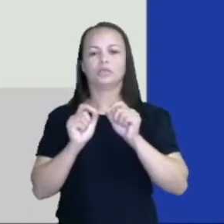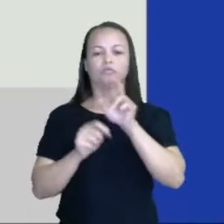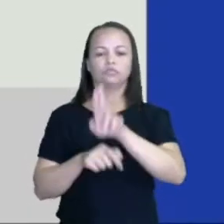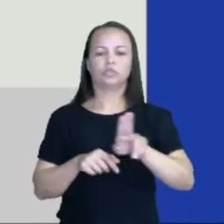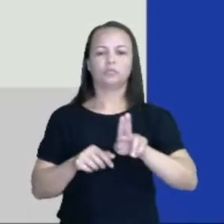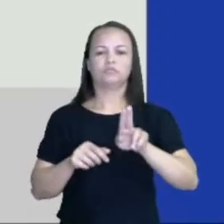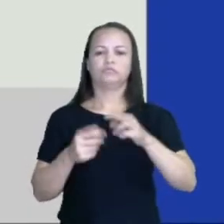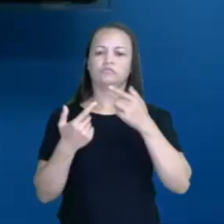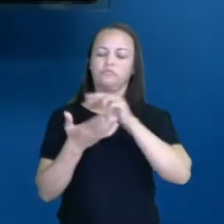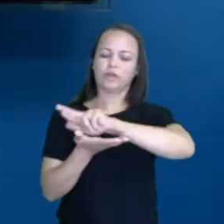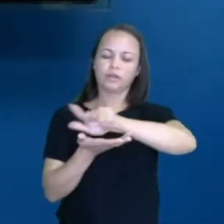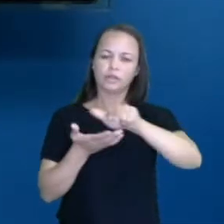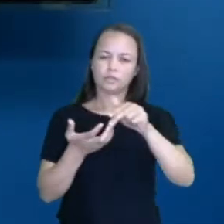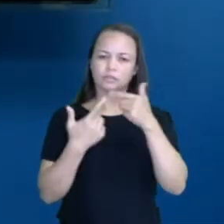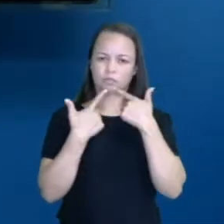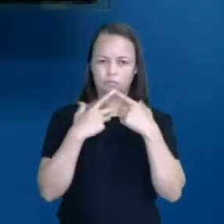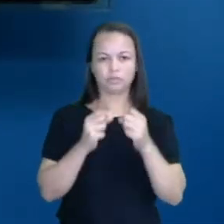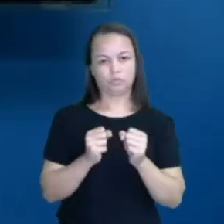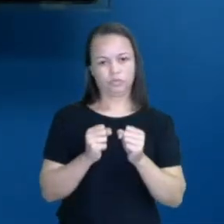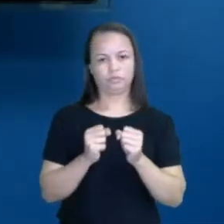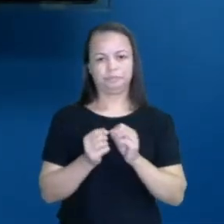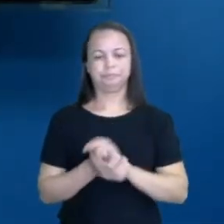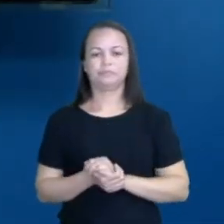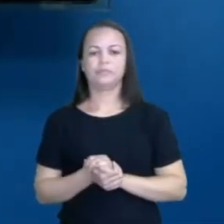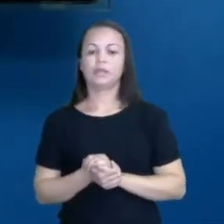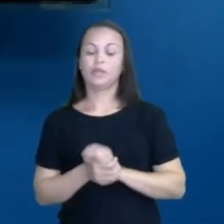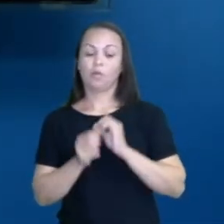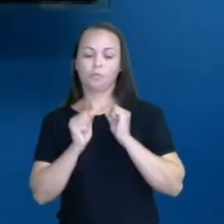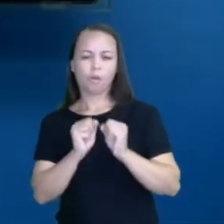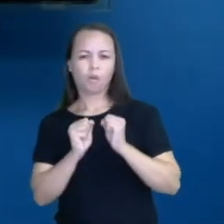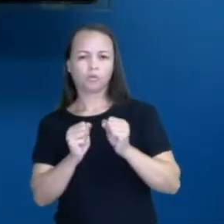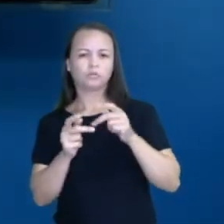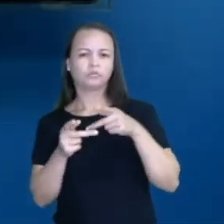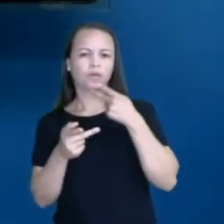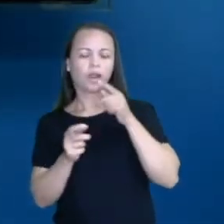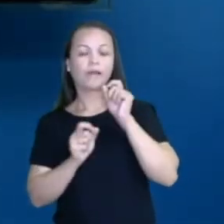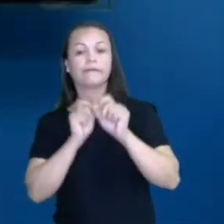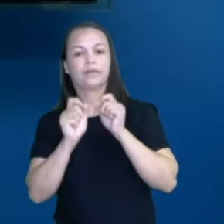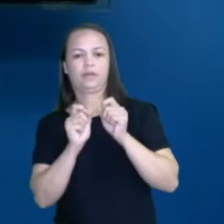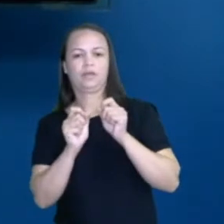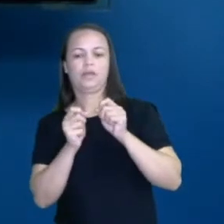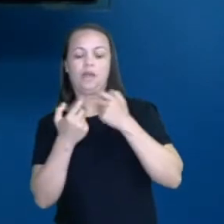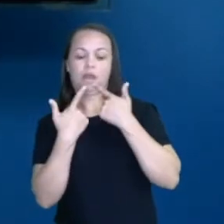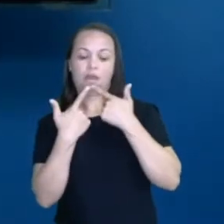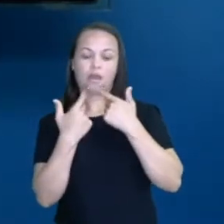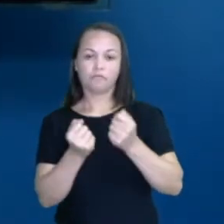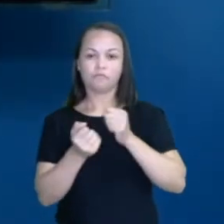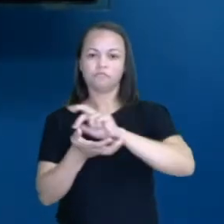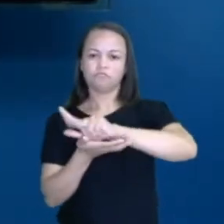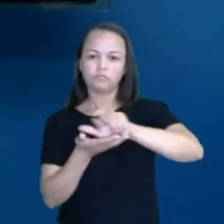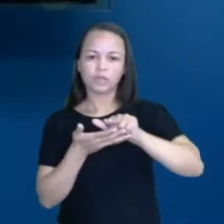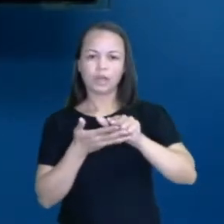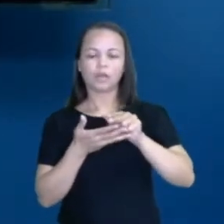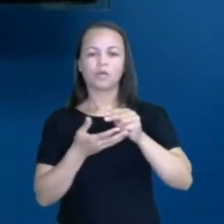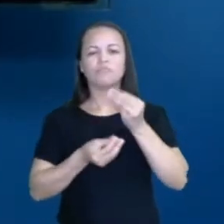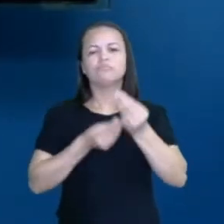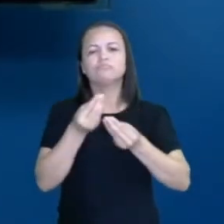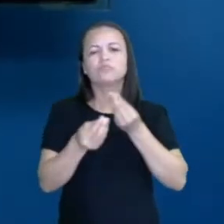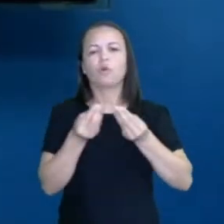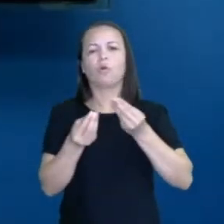de variação linguística. Então, eu posso dizer que a variação linguística é a forma como a língua